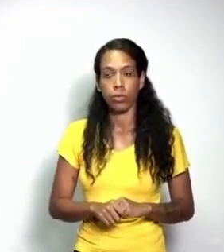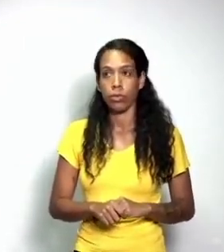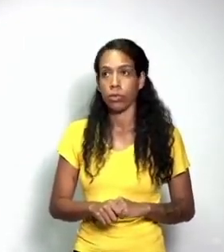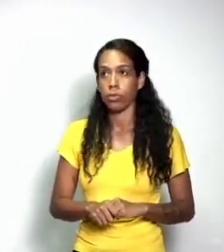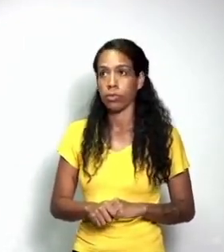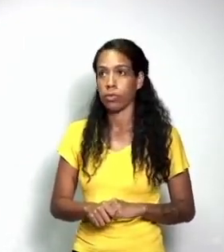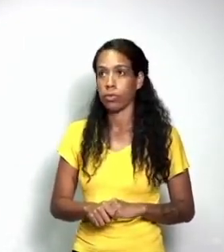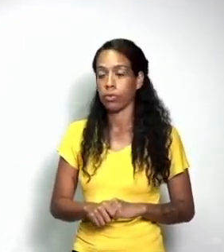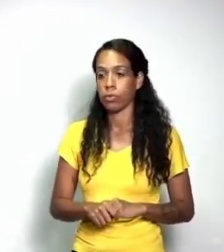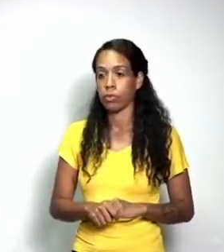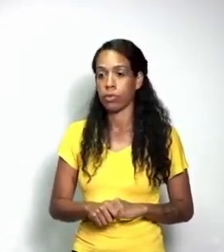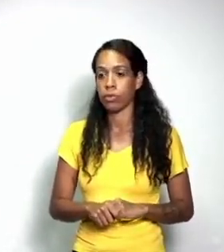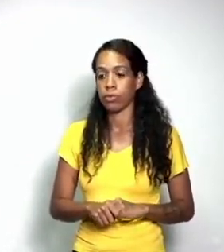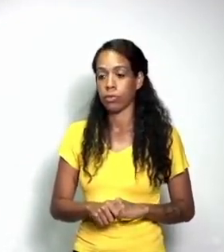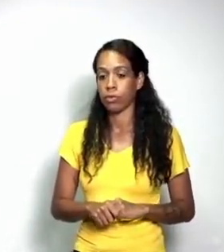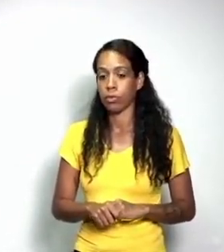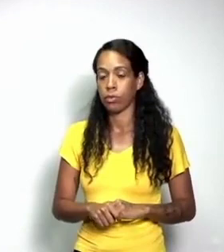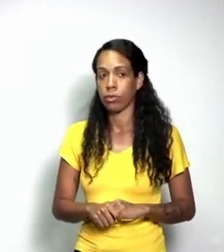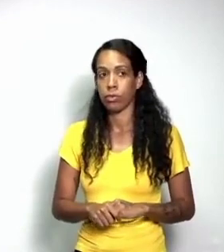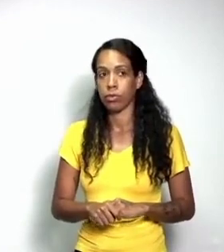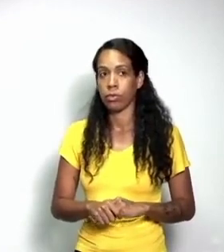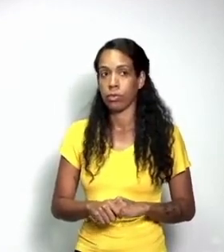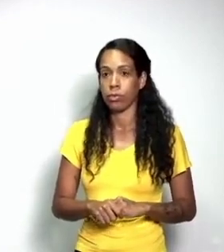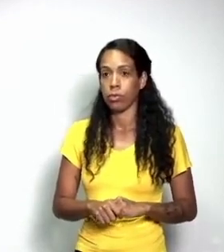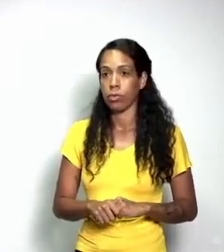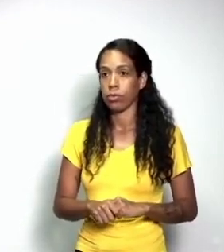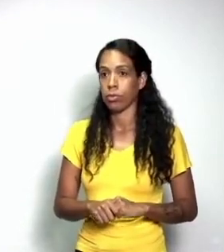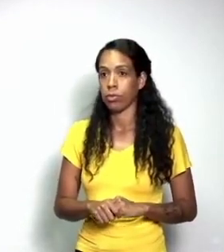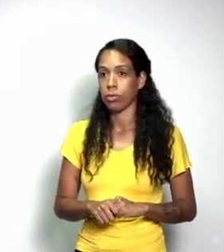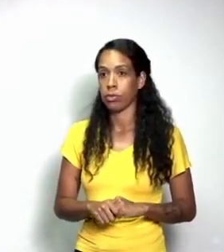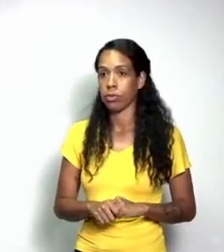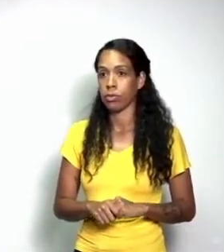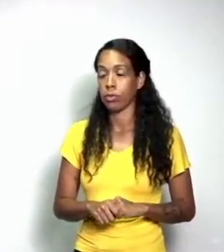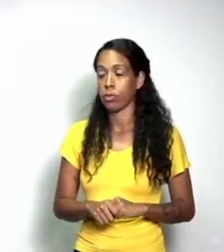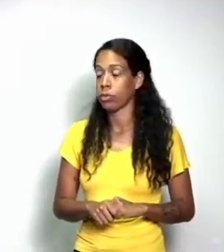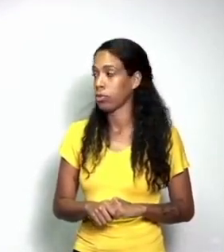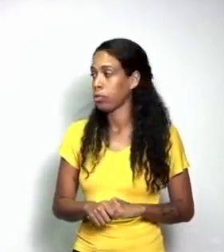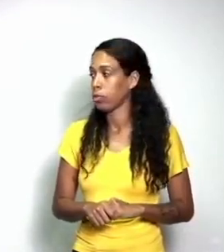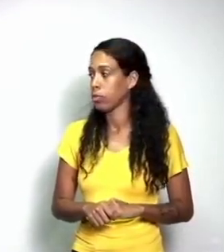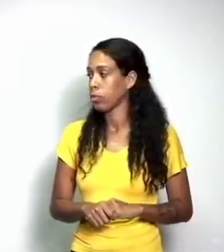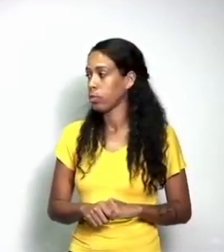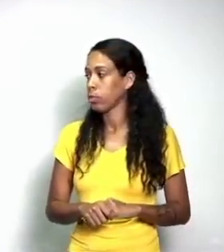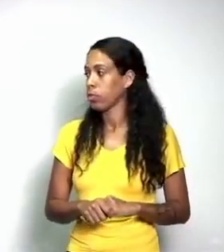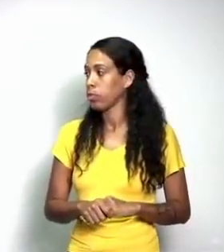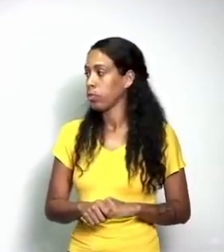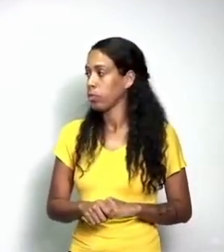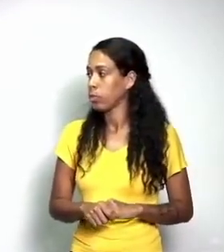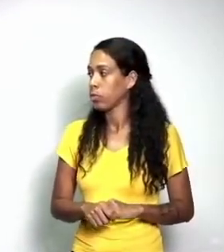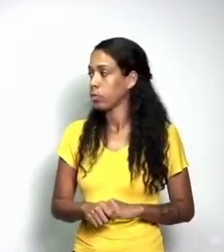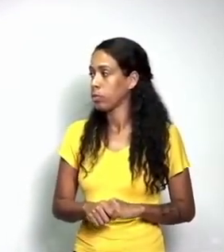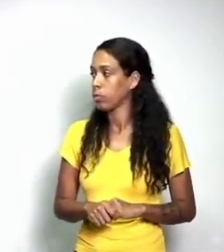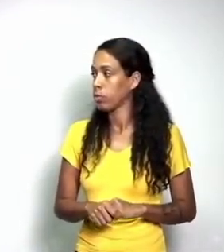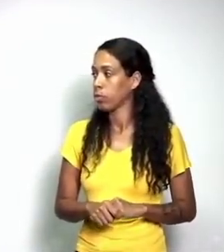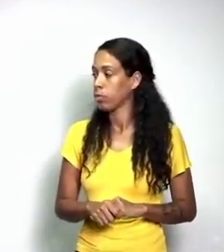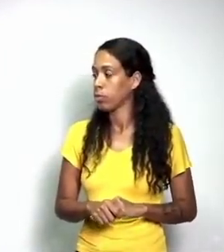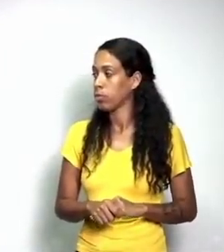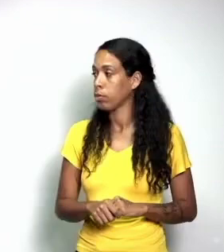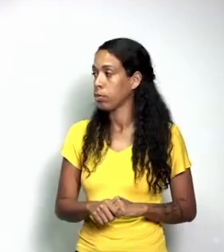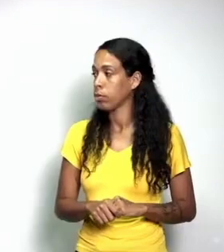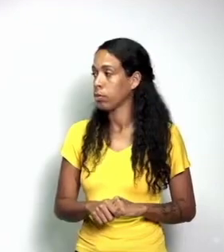Pronto. E aí a gente aperta, pode colocar a tampa e eu guardo a lente.